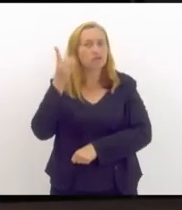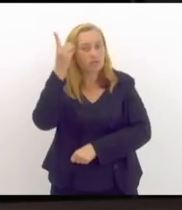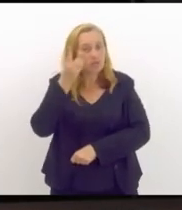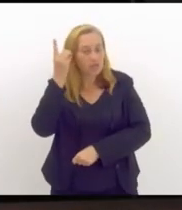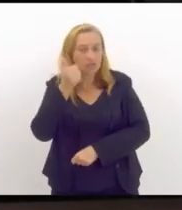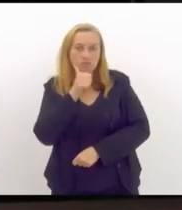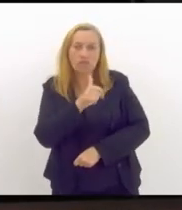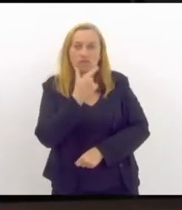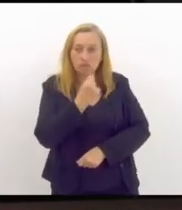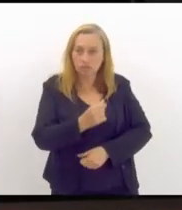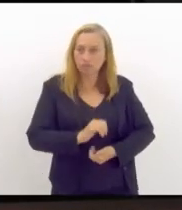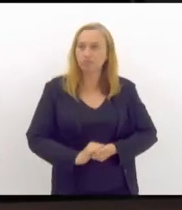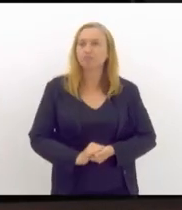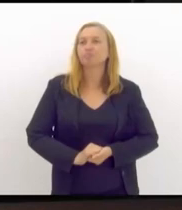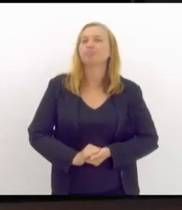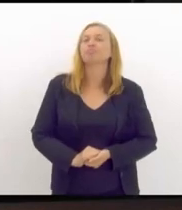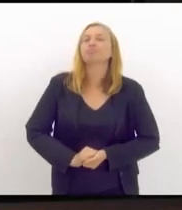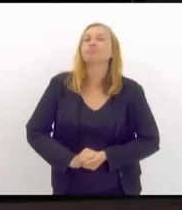deputados galeria